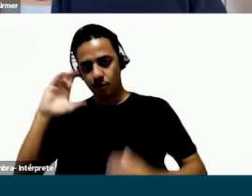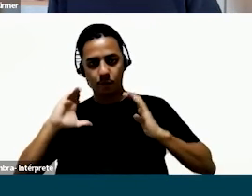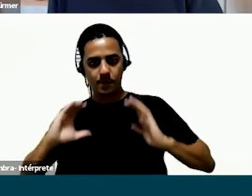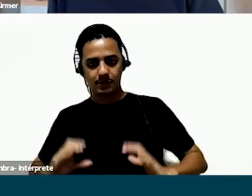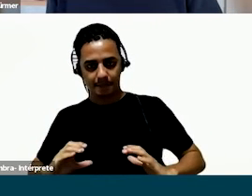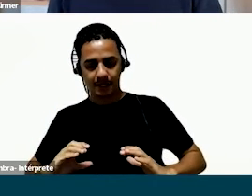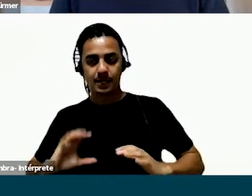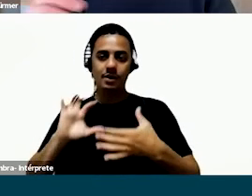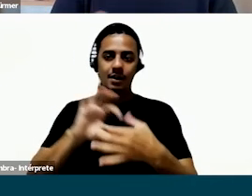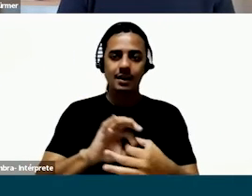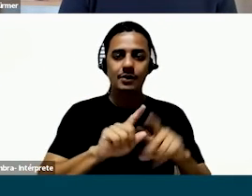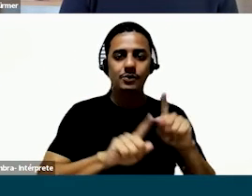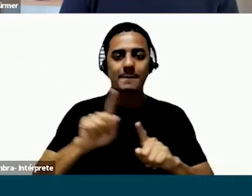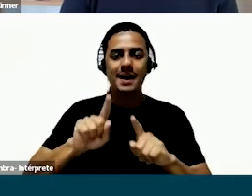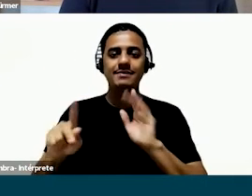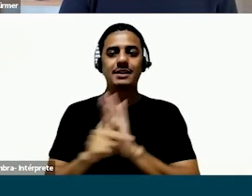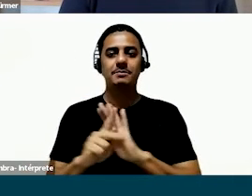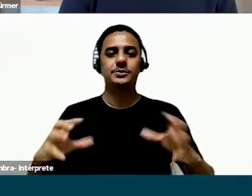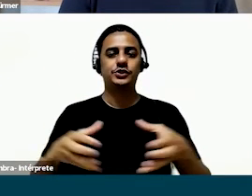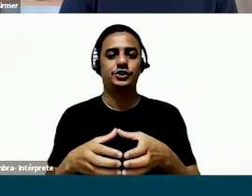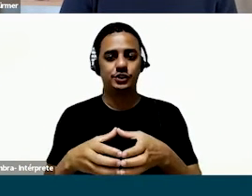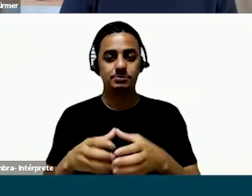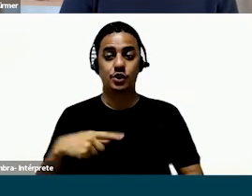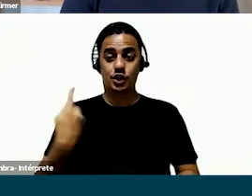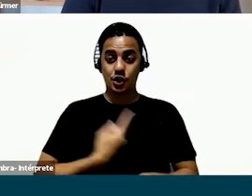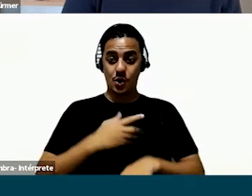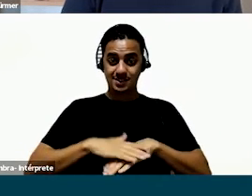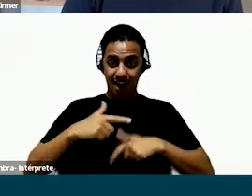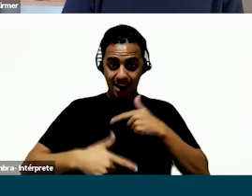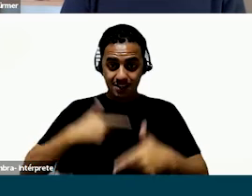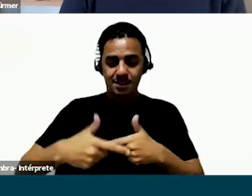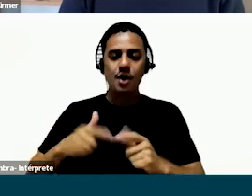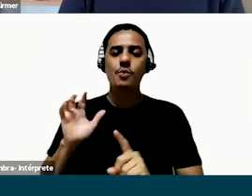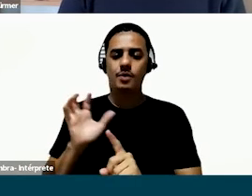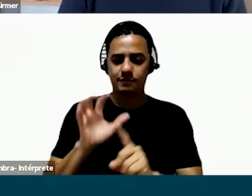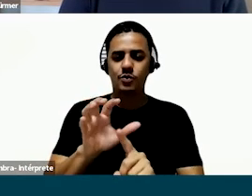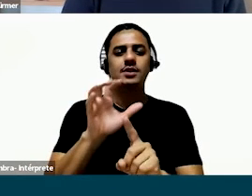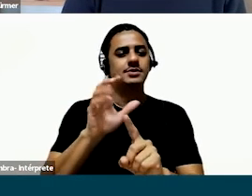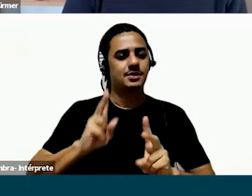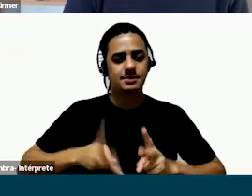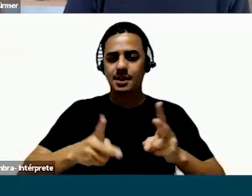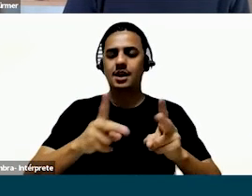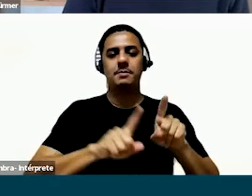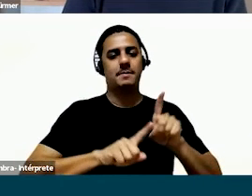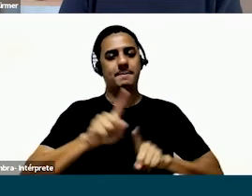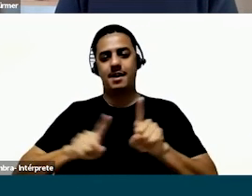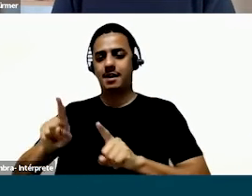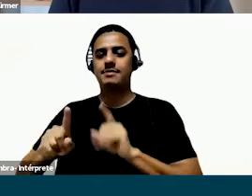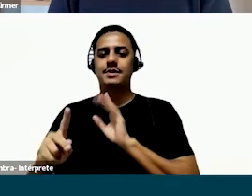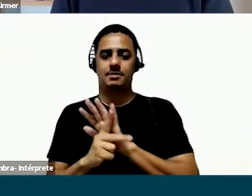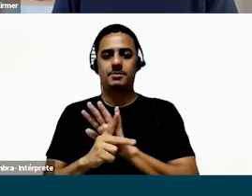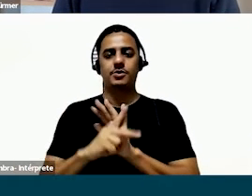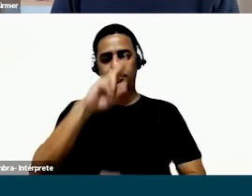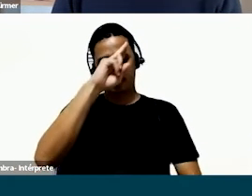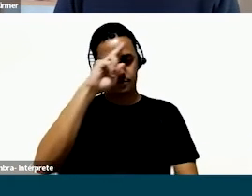métrica de negócio. A gente tem a nossa ação. Nossa ação vai influenciar no comportamento do usuário, esse comportamento do usuário precisa influenciar